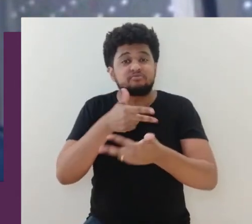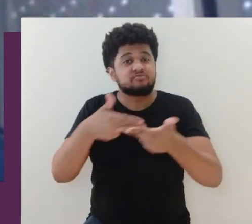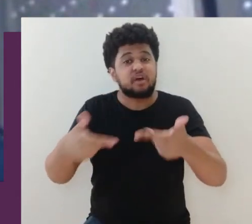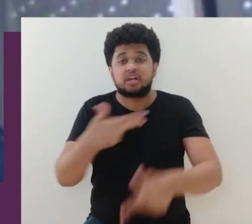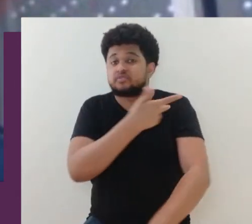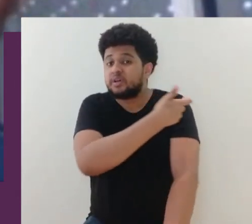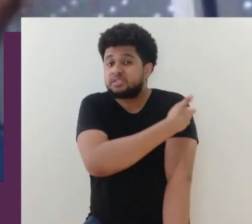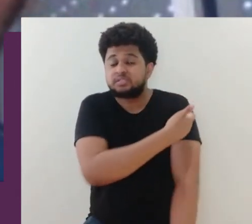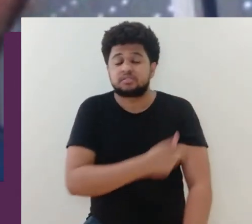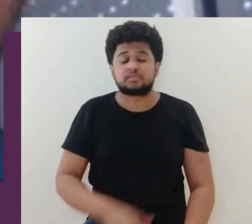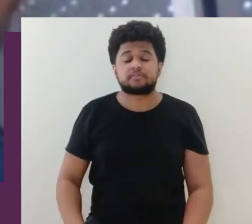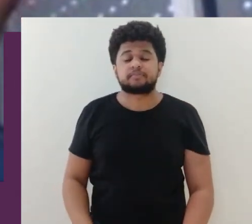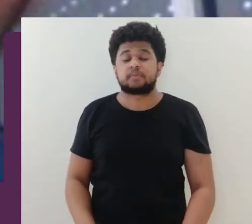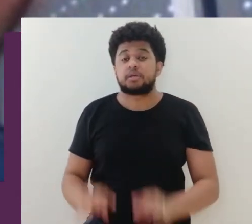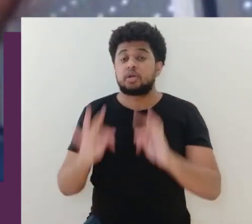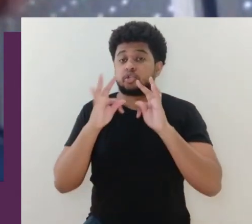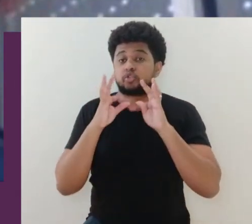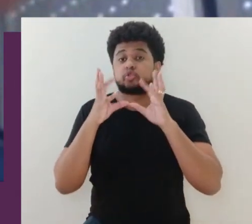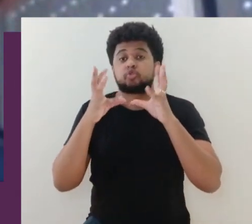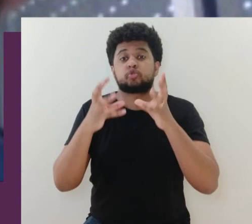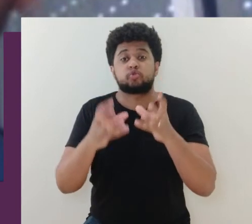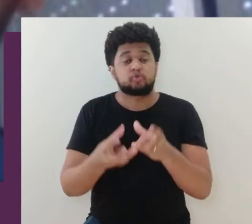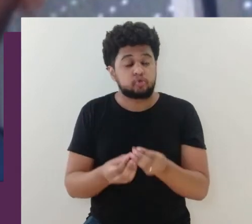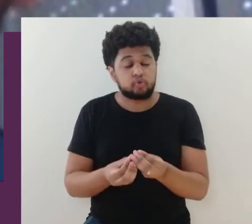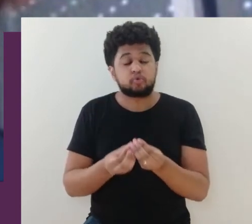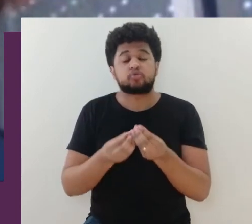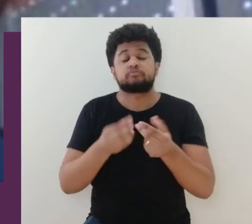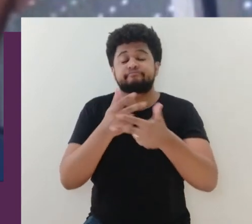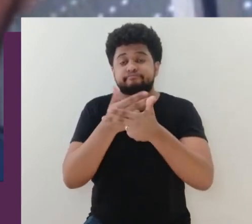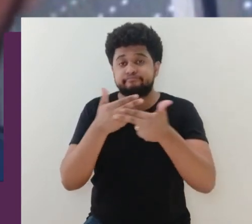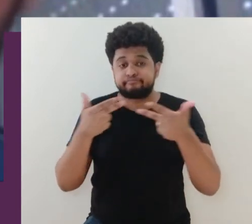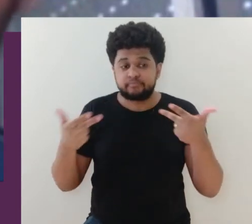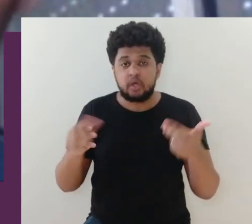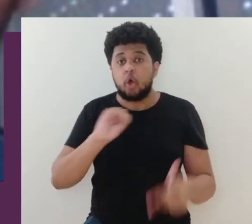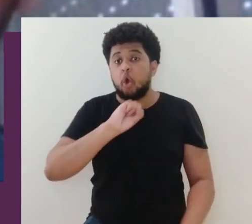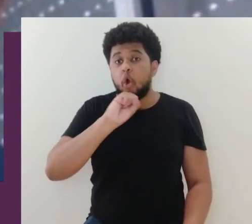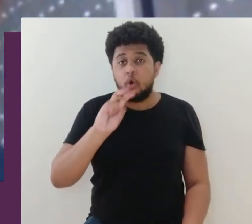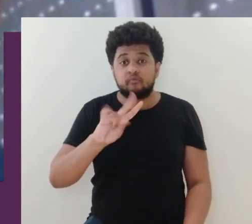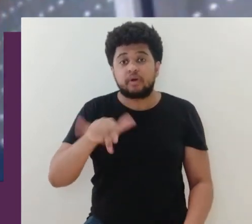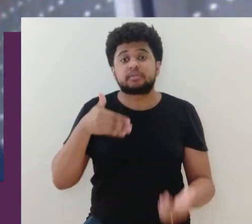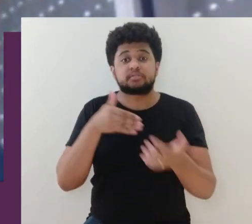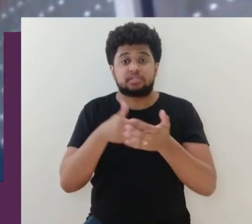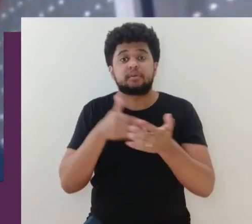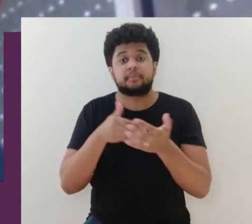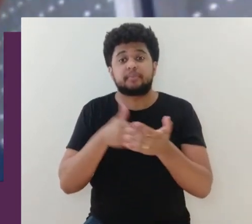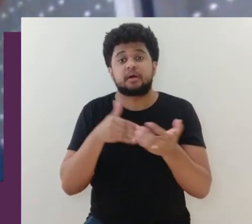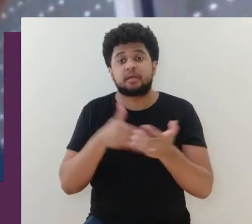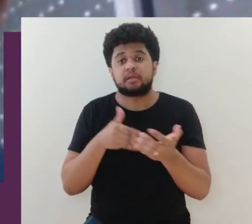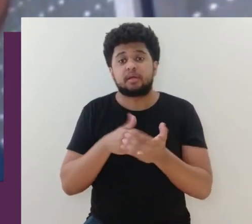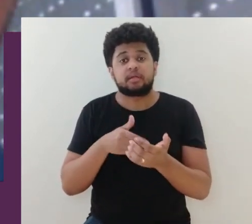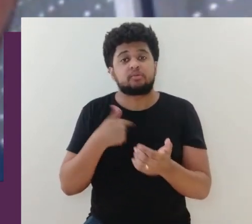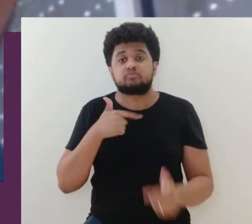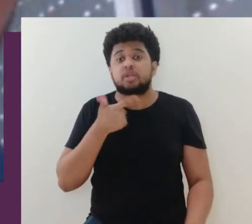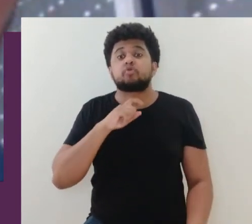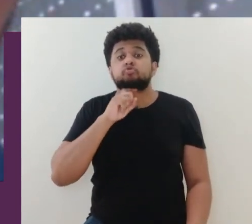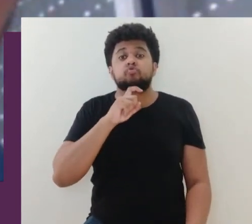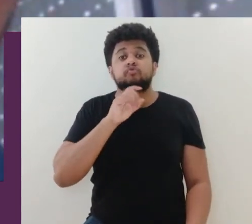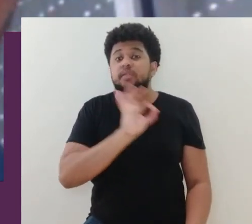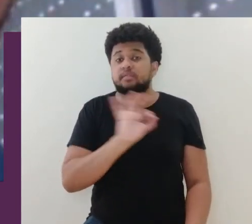muito. Vai aparecer uma série de vídeos falsos de tudo quanto é tipo de vacina. Então, todos